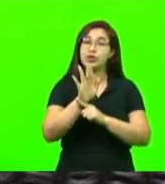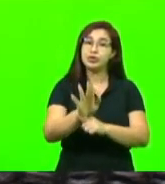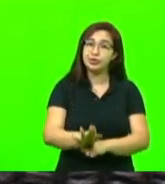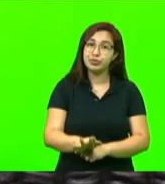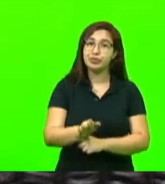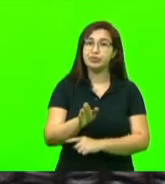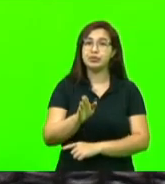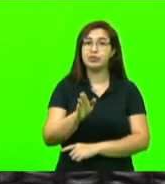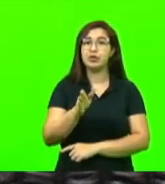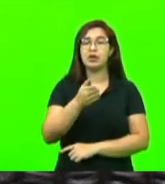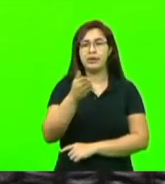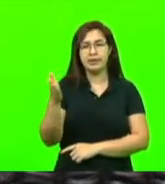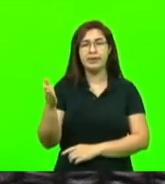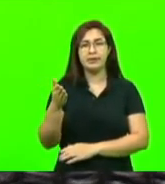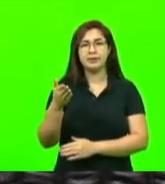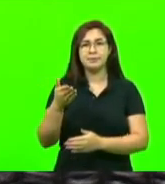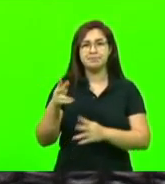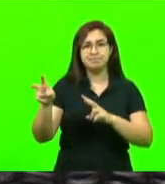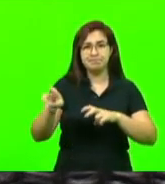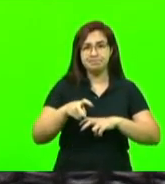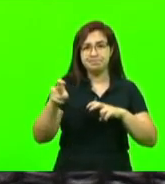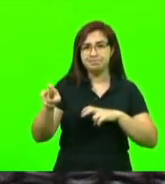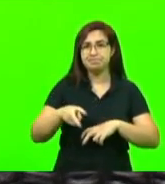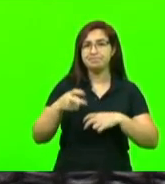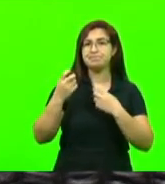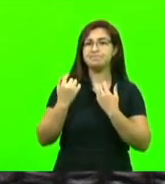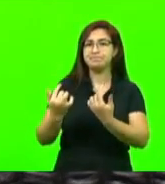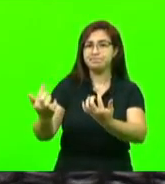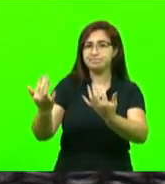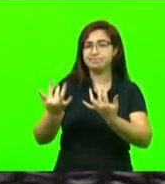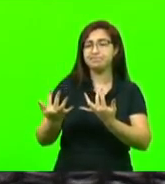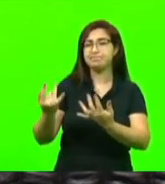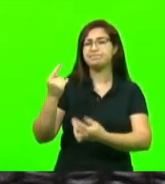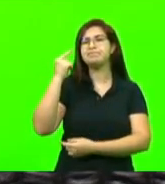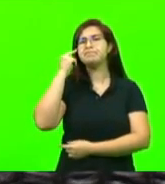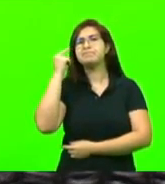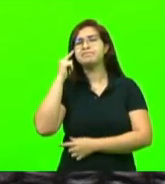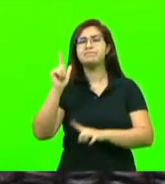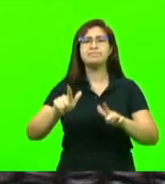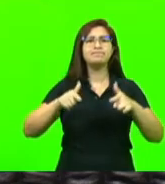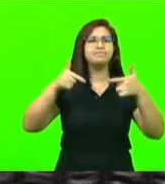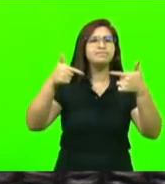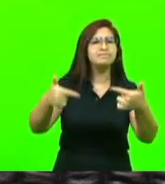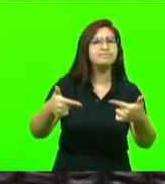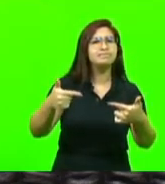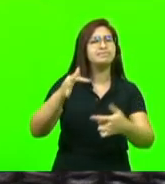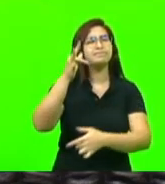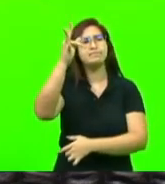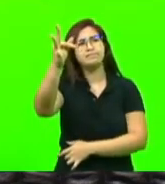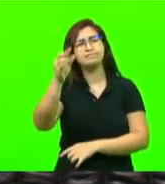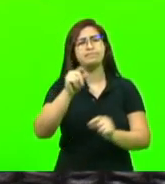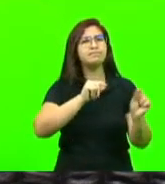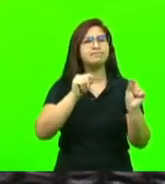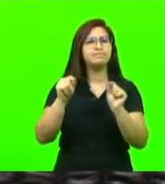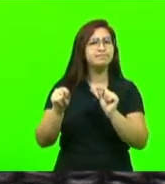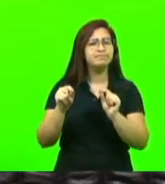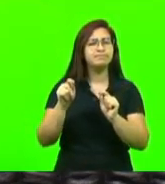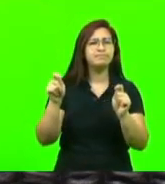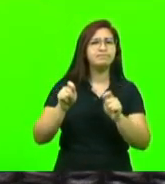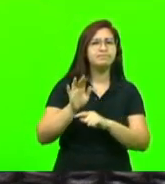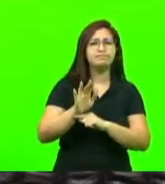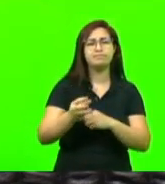auxílio aos agricultores, mas temos que pensar também em ações lá para frente, para a gente pensar o futuro